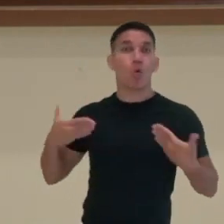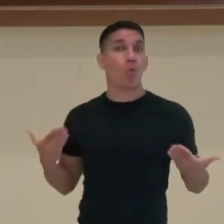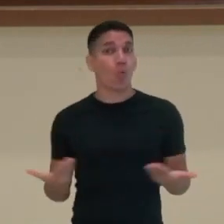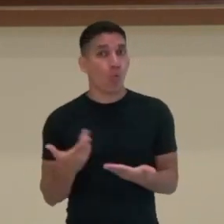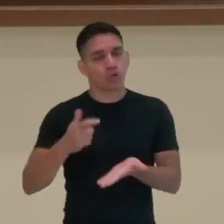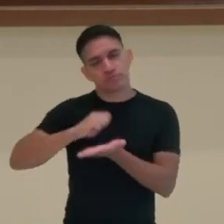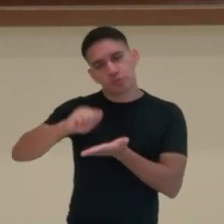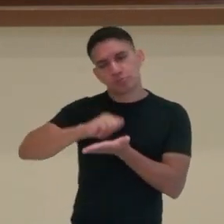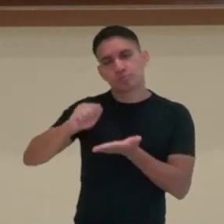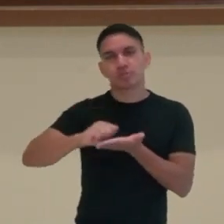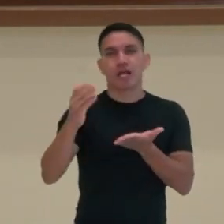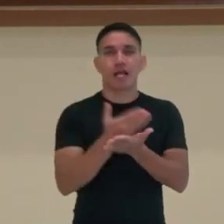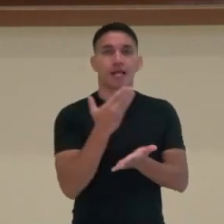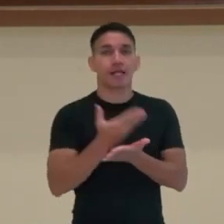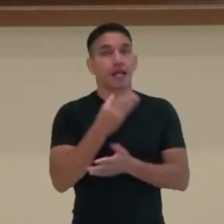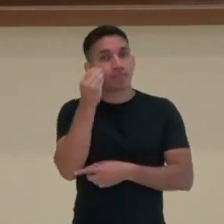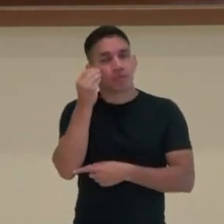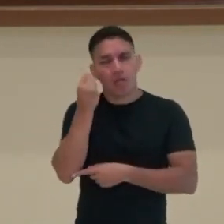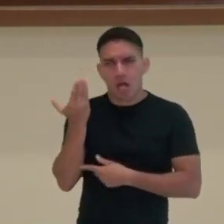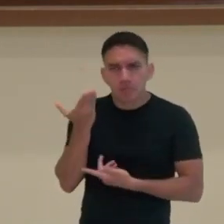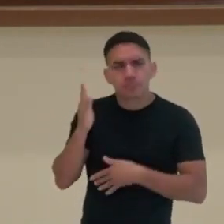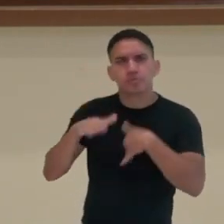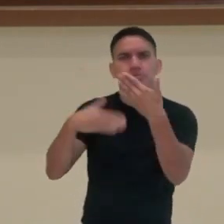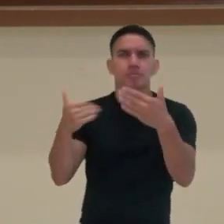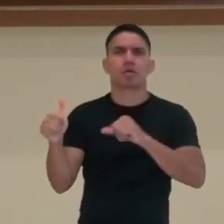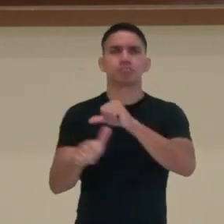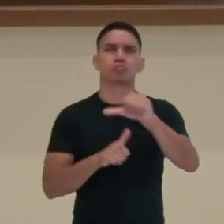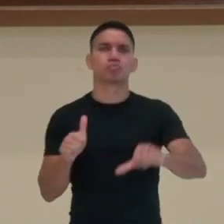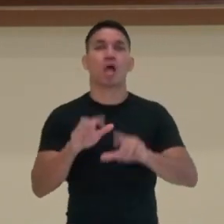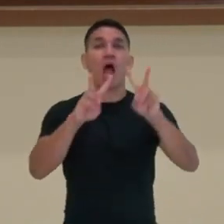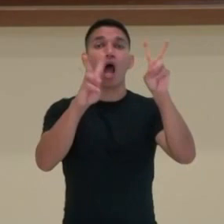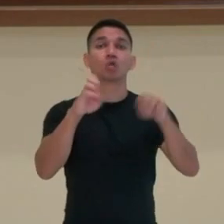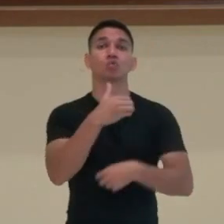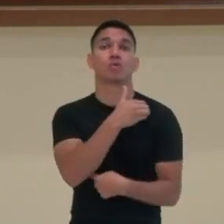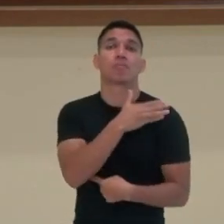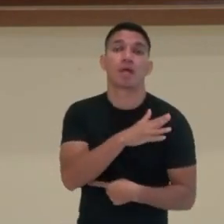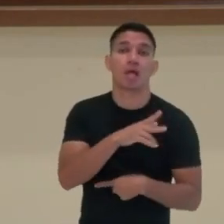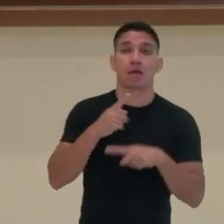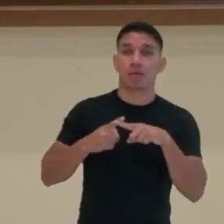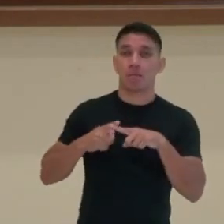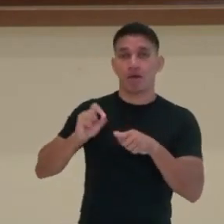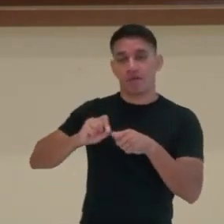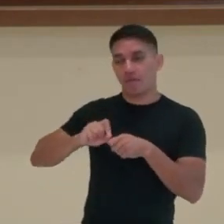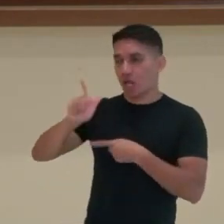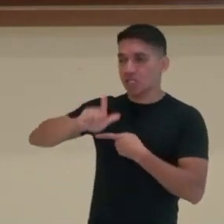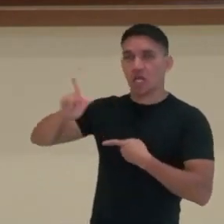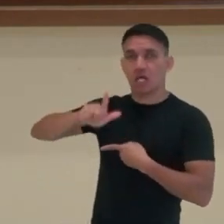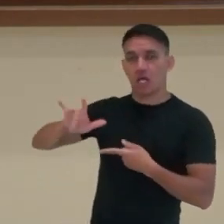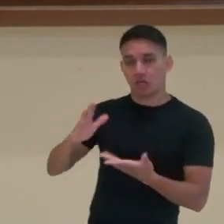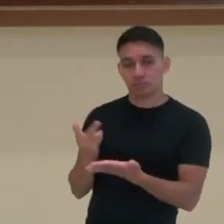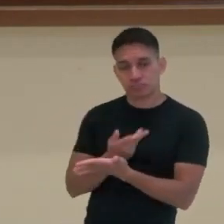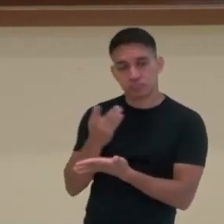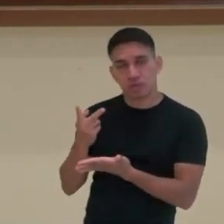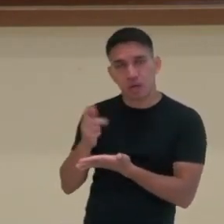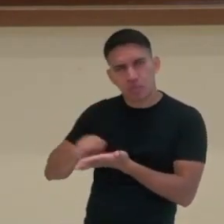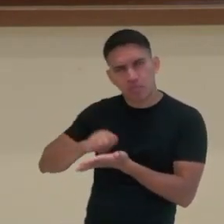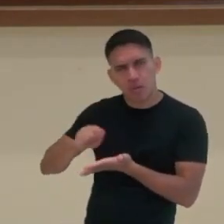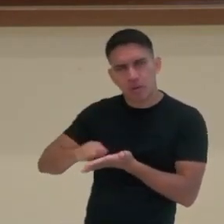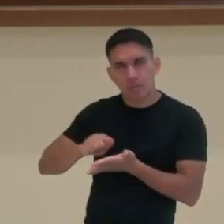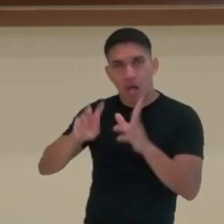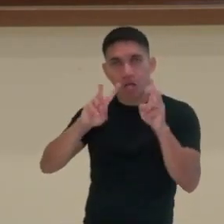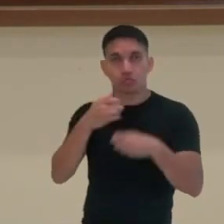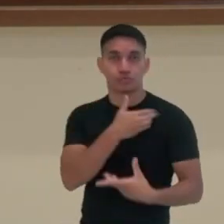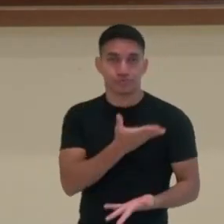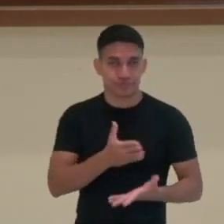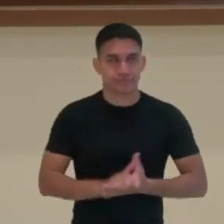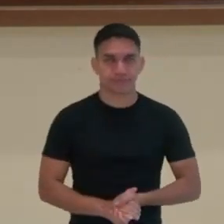livros tentando modificar essa questão do preconceito através das suas obras literárias. A mulher rindo para esconder o